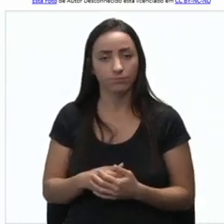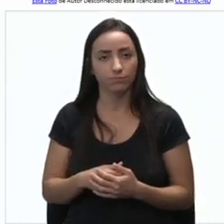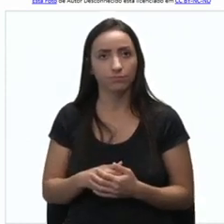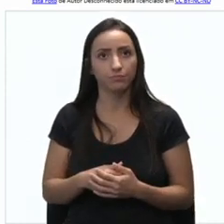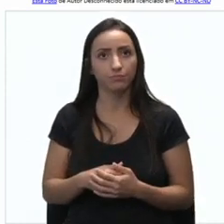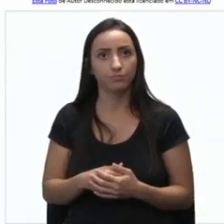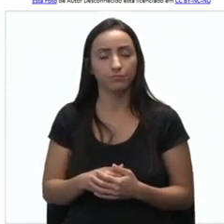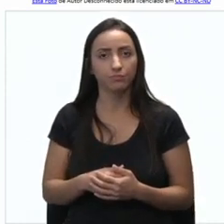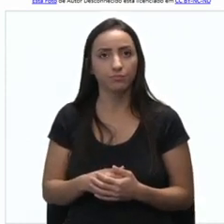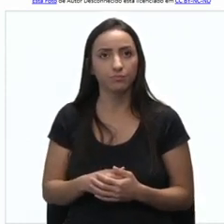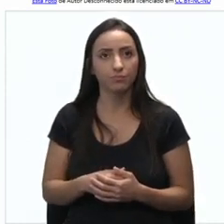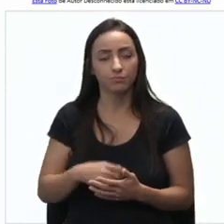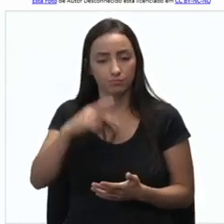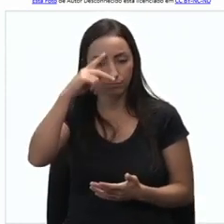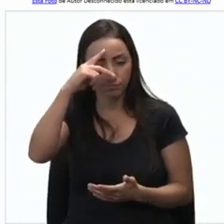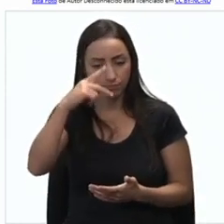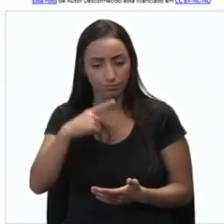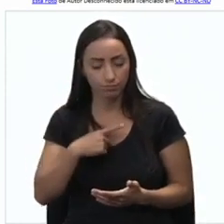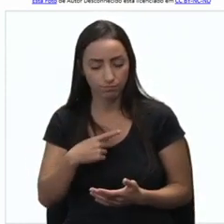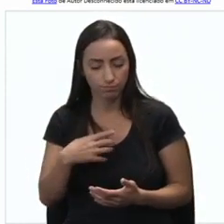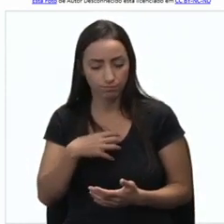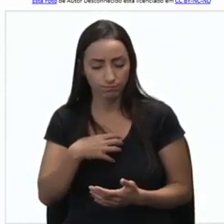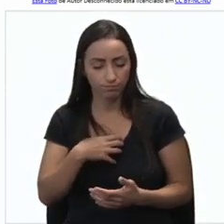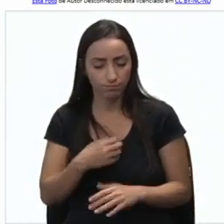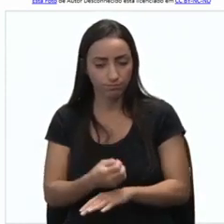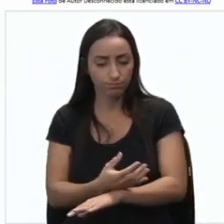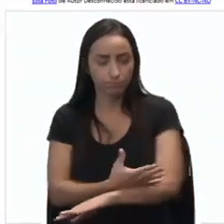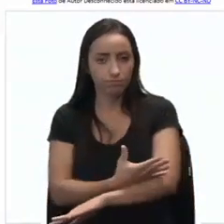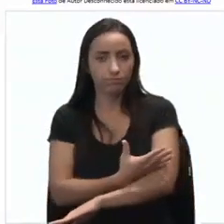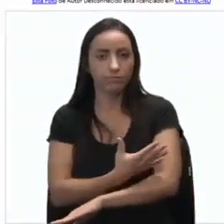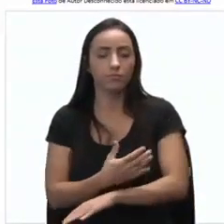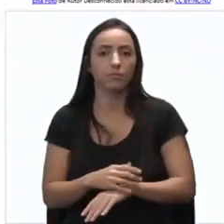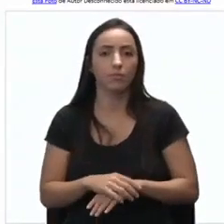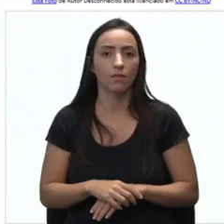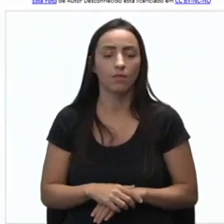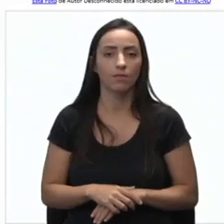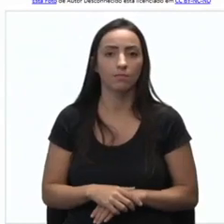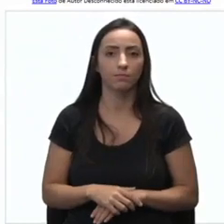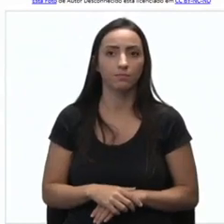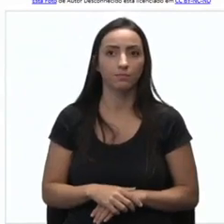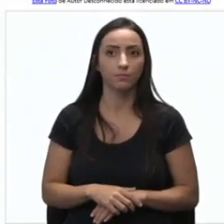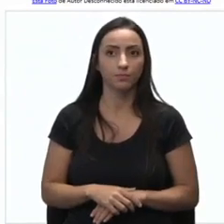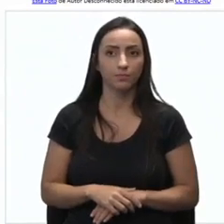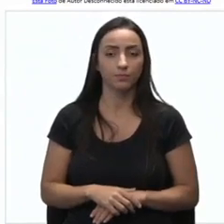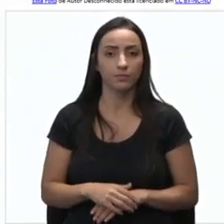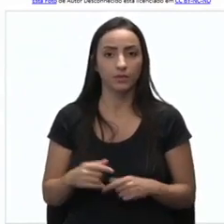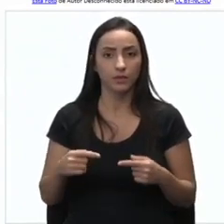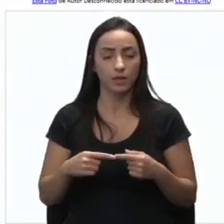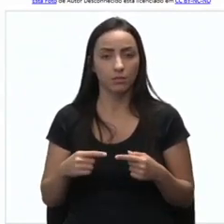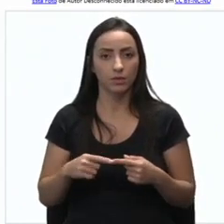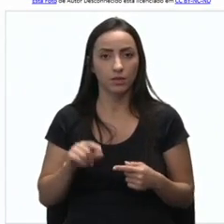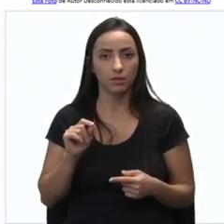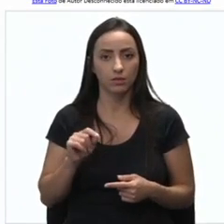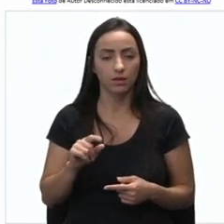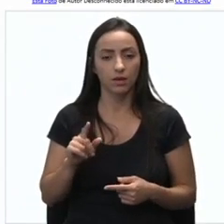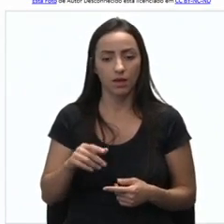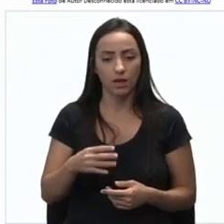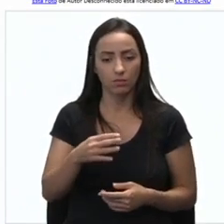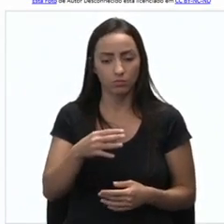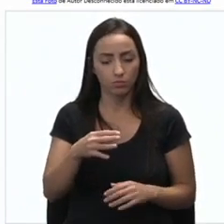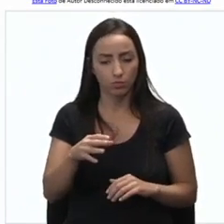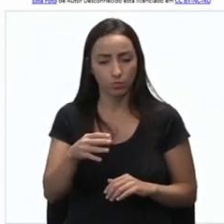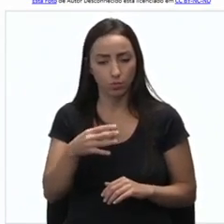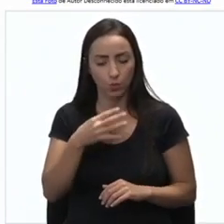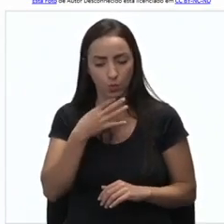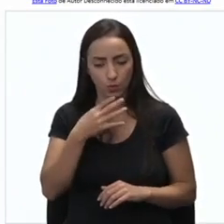relação aos seus próprios sentimentos e emoções. Então, se refere aí um